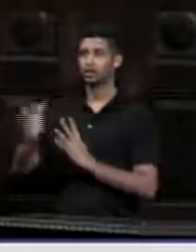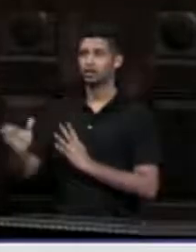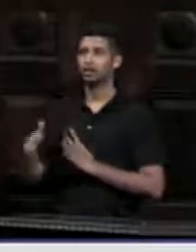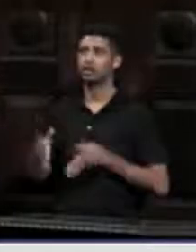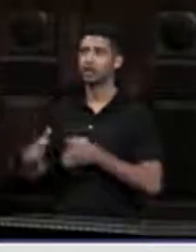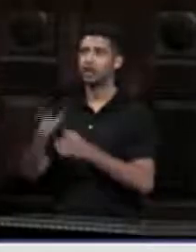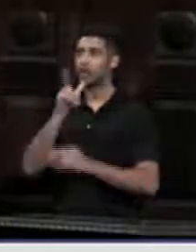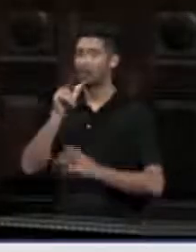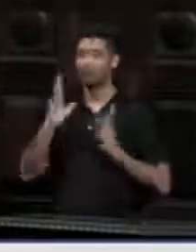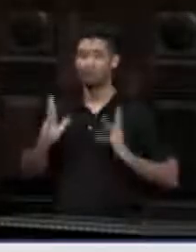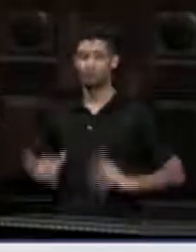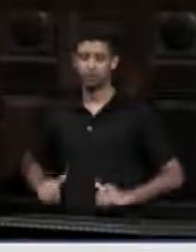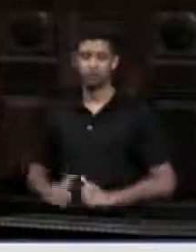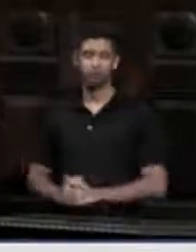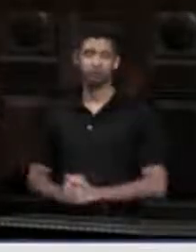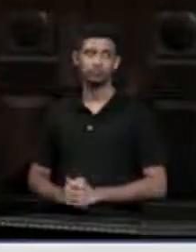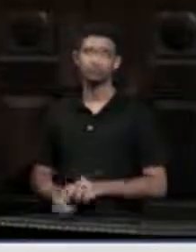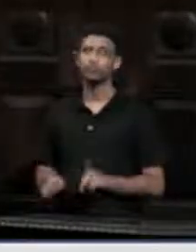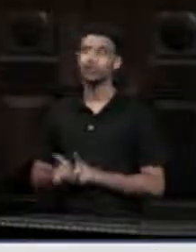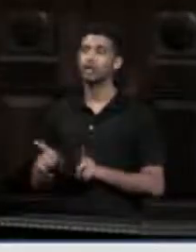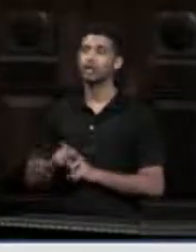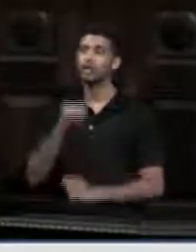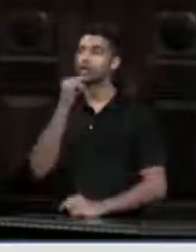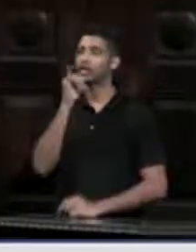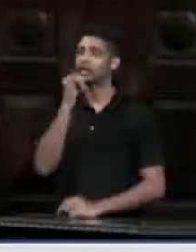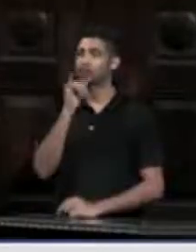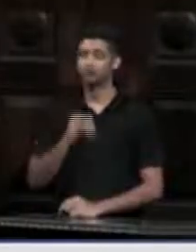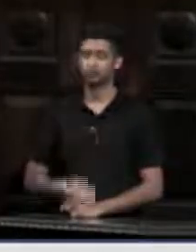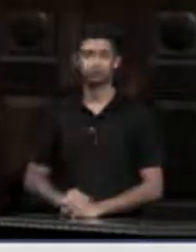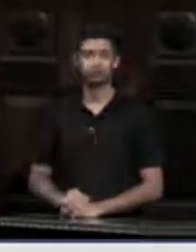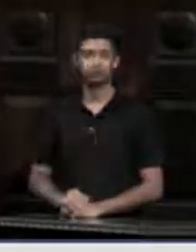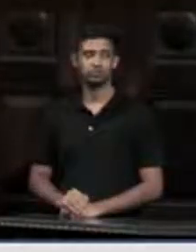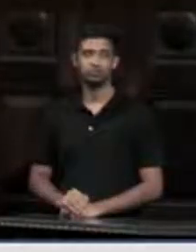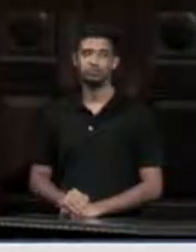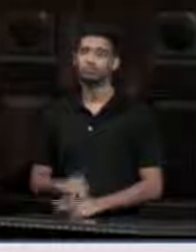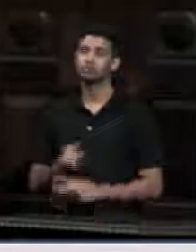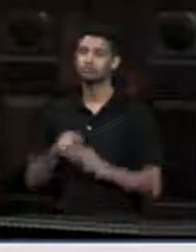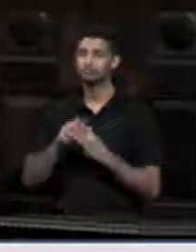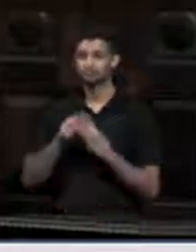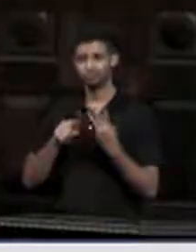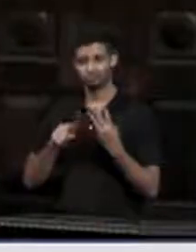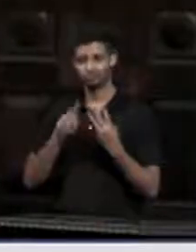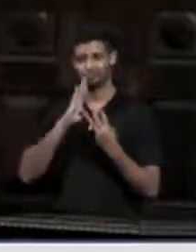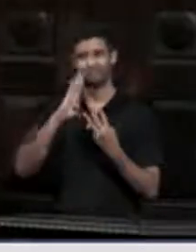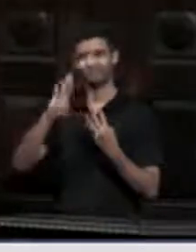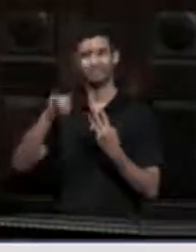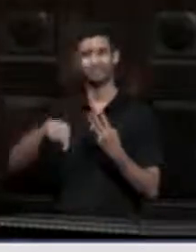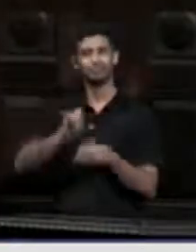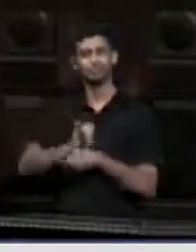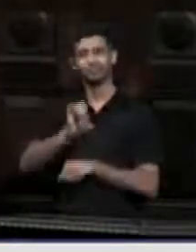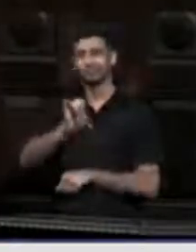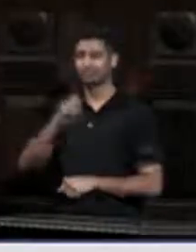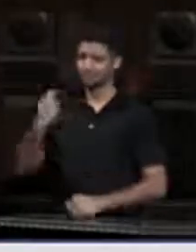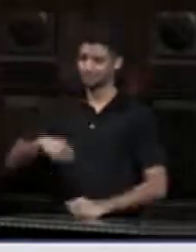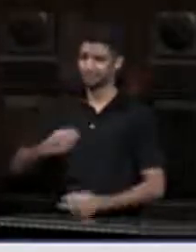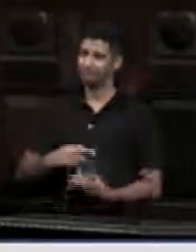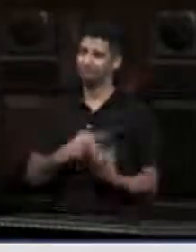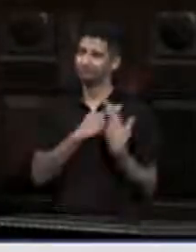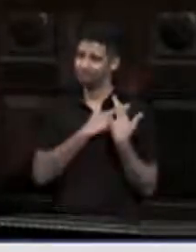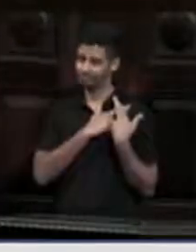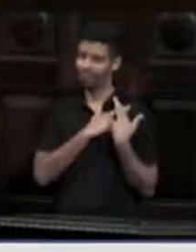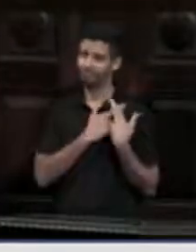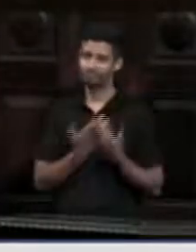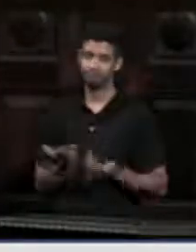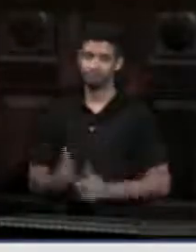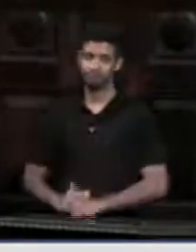básico, no equacionamento da questão da energia. 3 questões sobre as quais o Estado tem enorme responsabilidade,